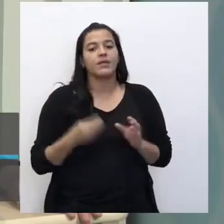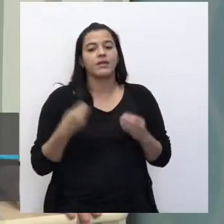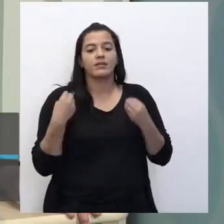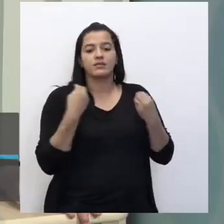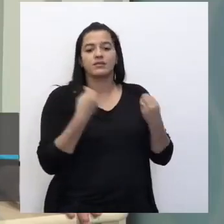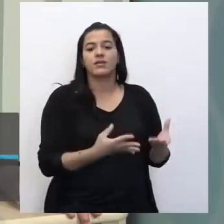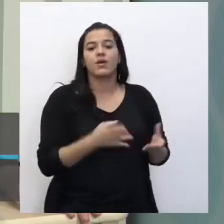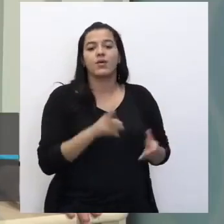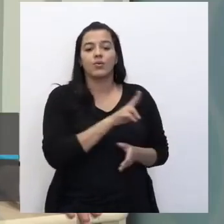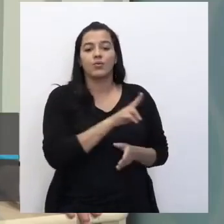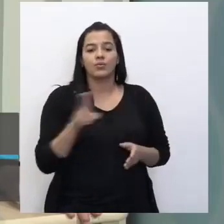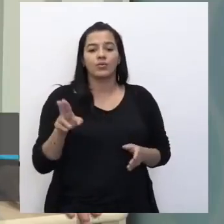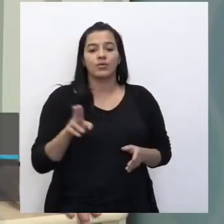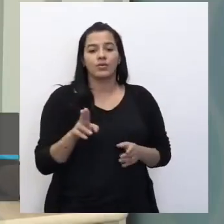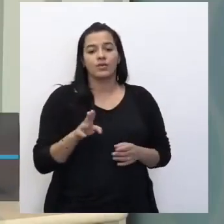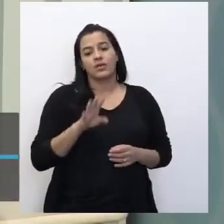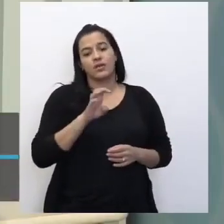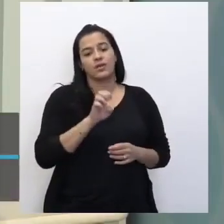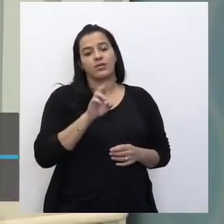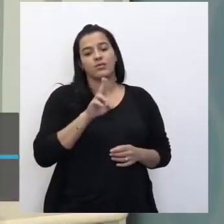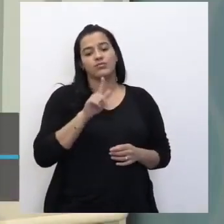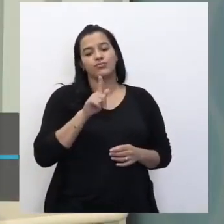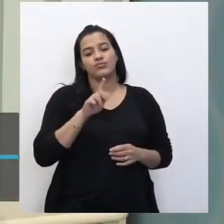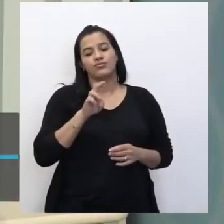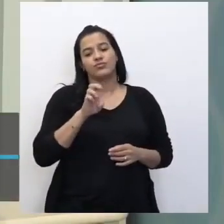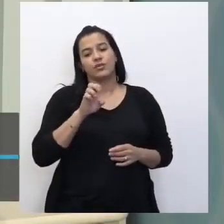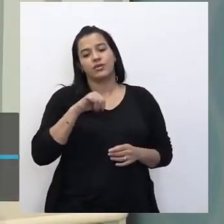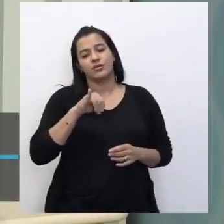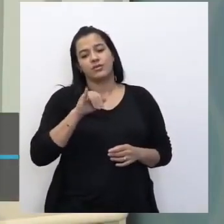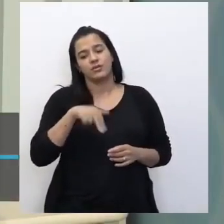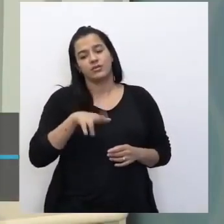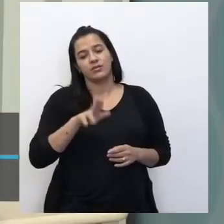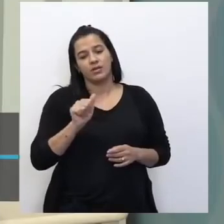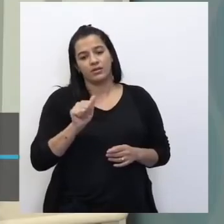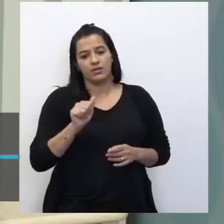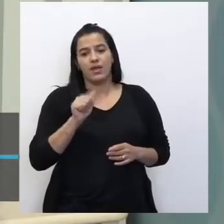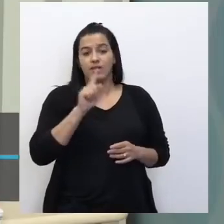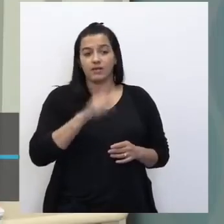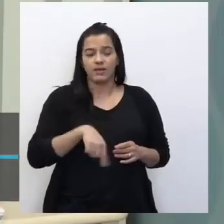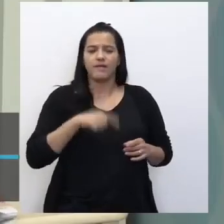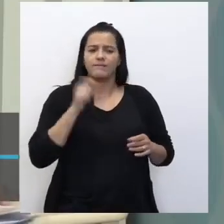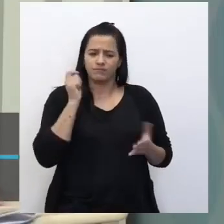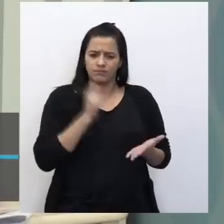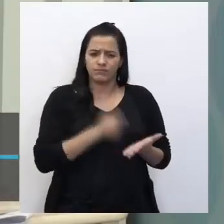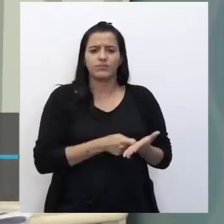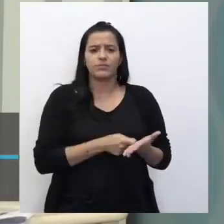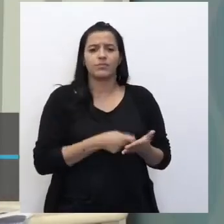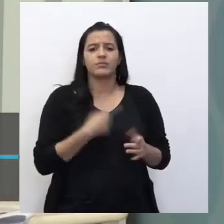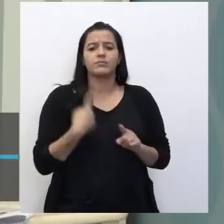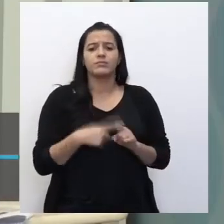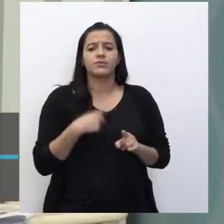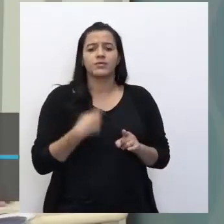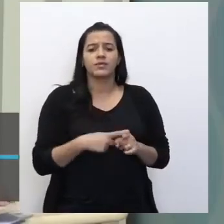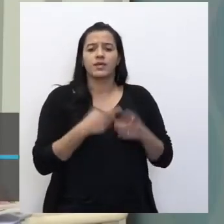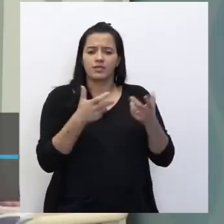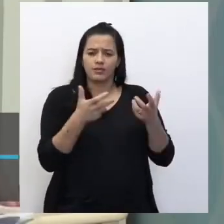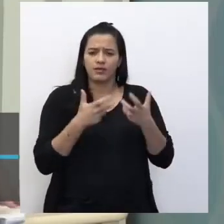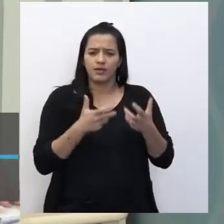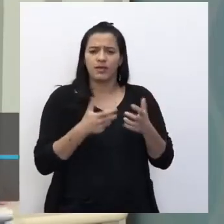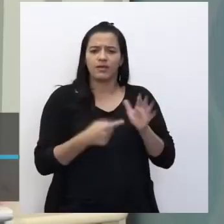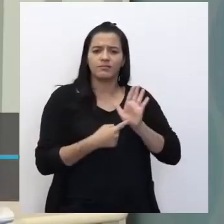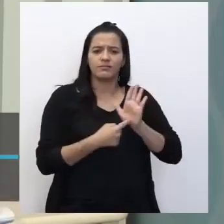personagem o nome de Eugênia e ele faz isto de propósito, porque a Eugênia, ela tem